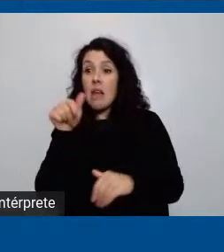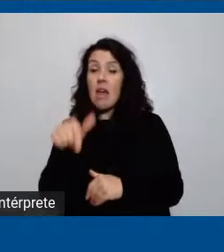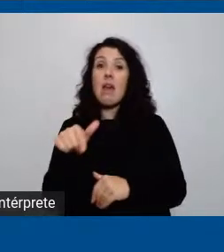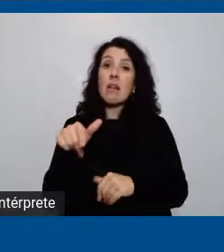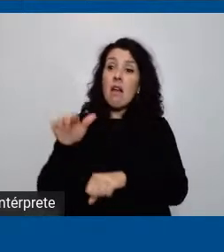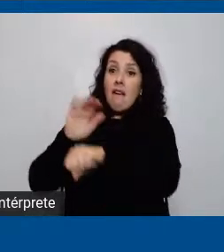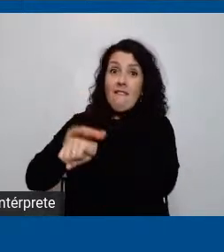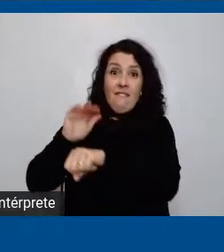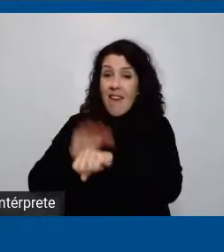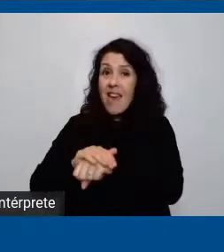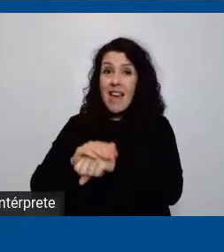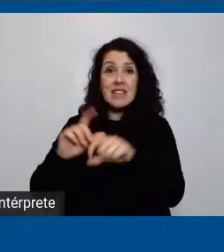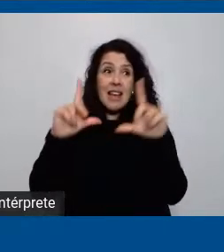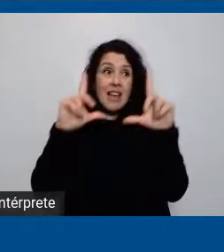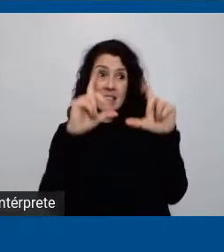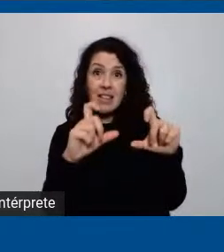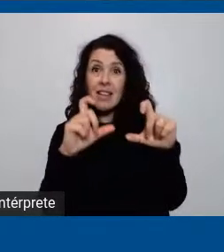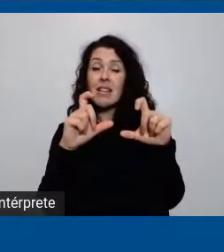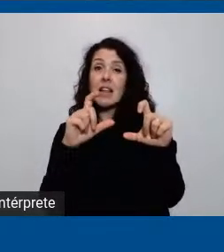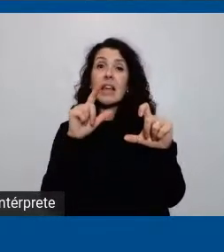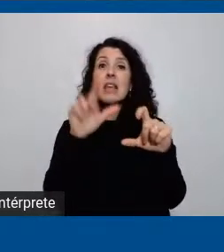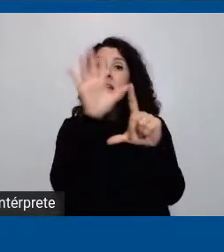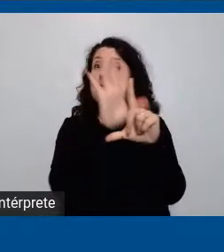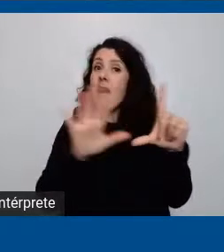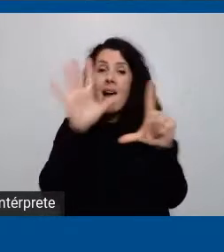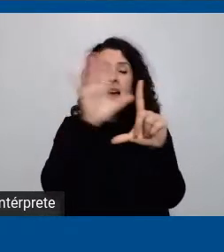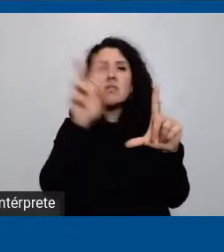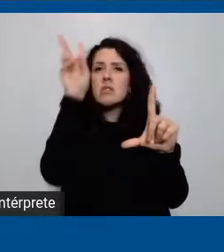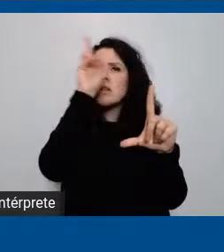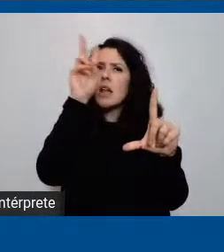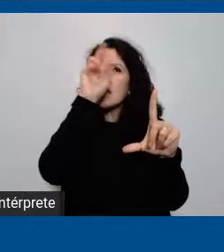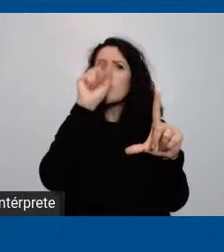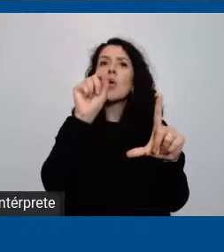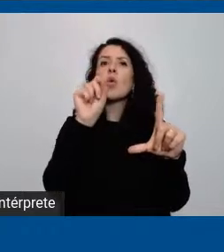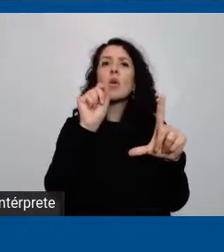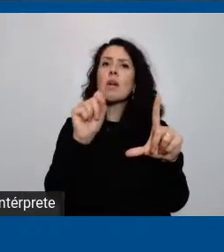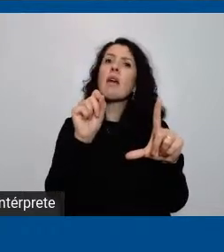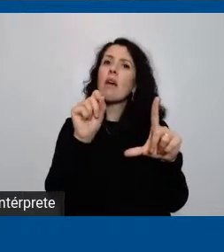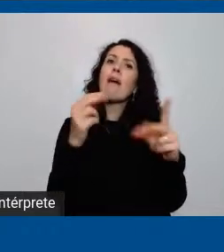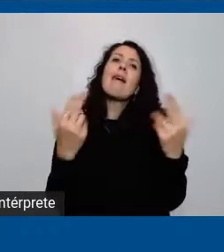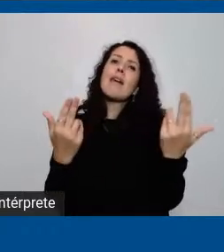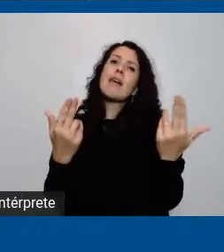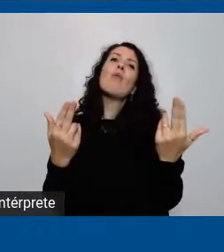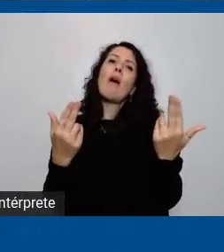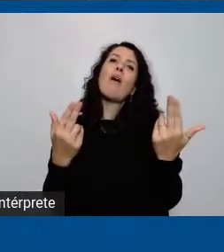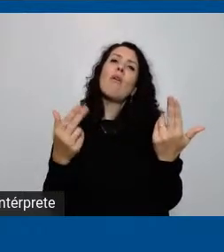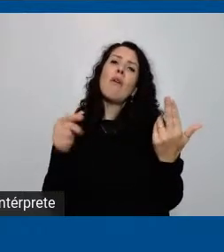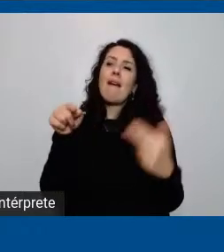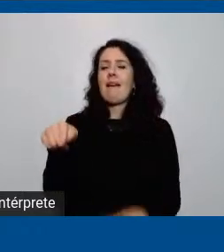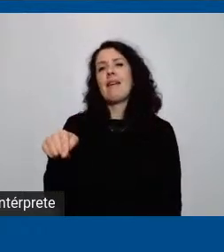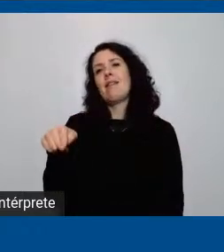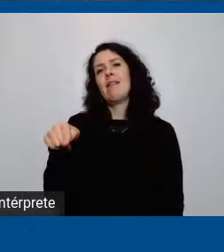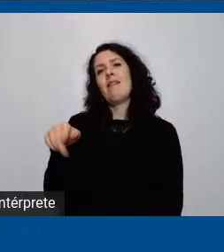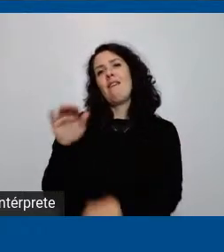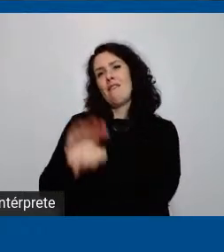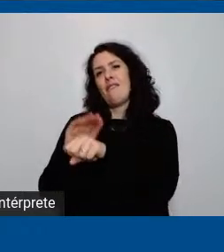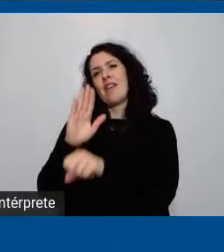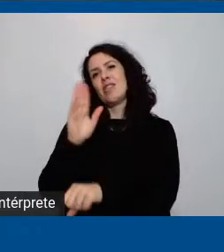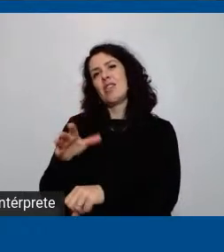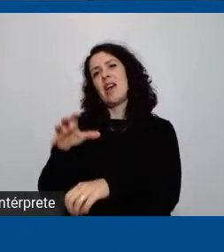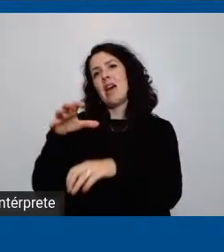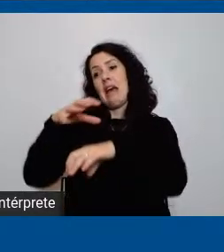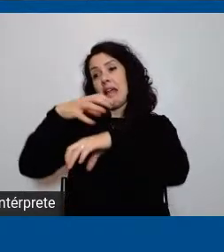e são imagens que lembram muito as imagens que o Marco Ferreira fez em Paquetá, né? Com